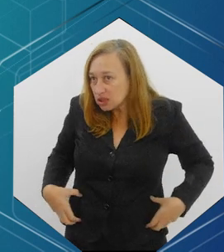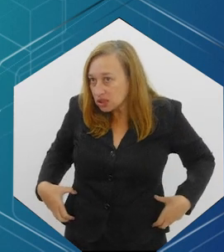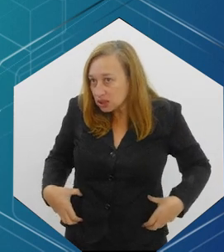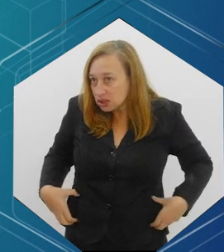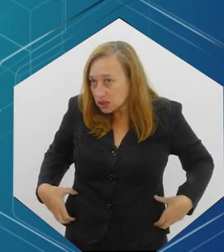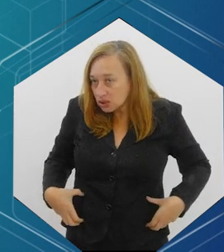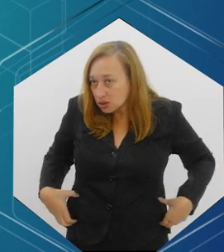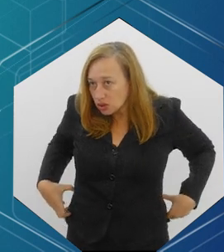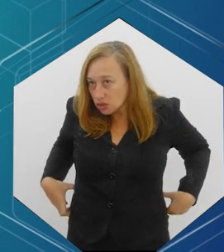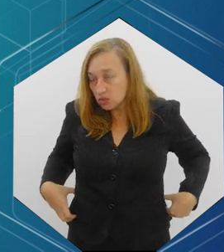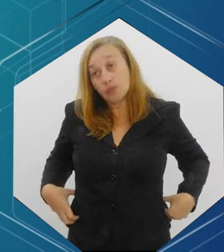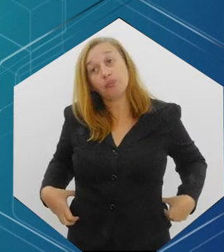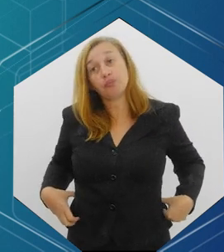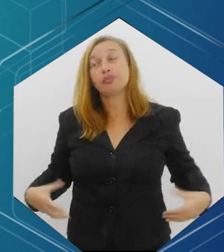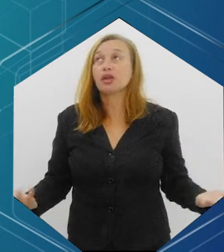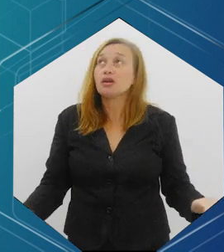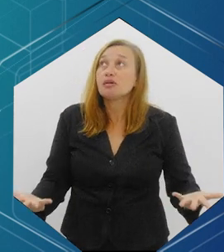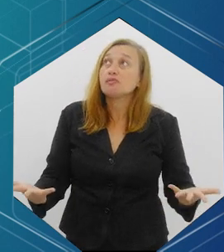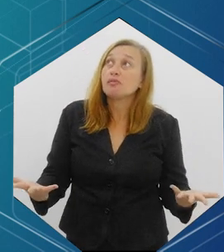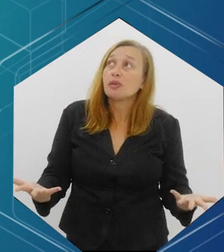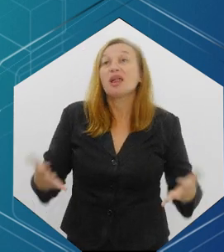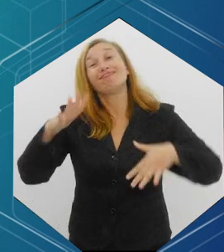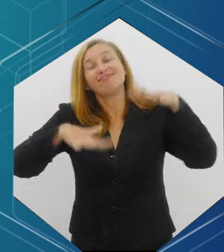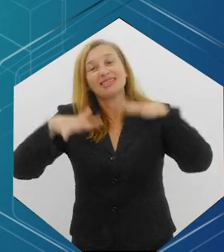quadril da região inguinal.